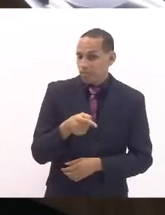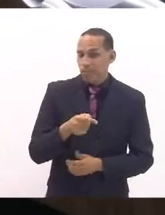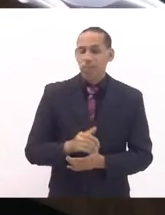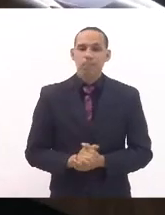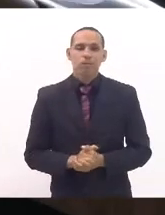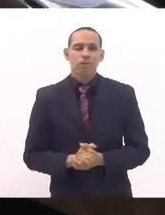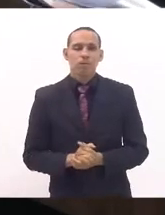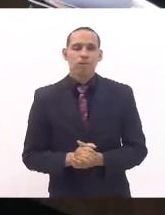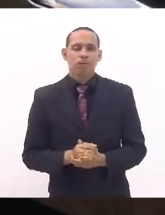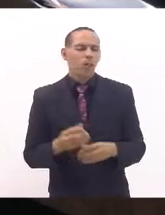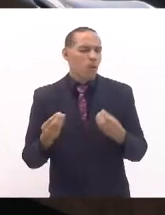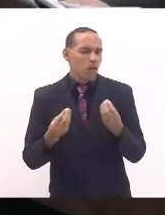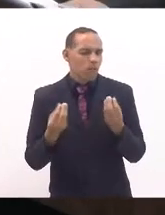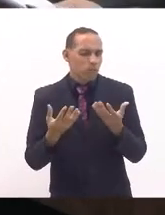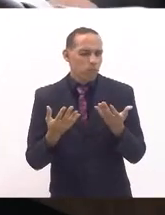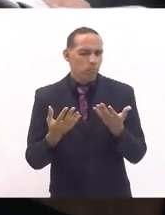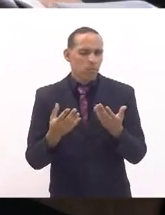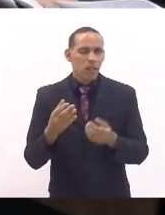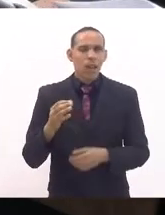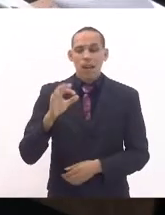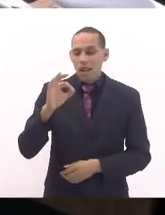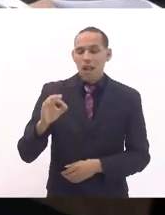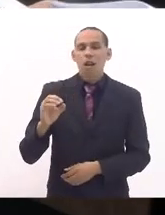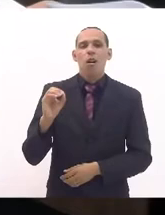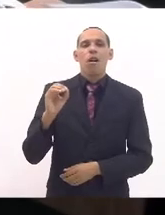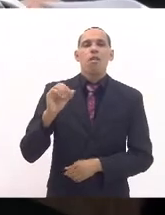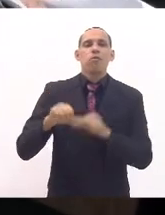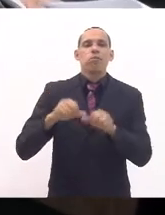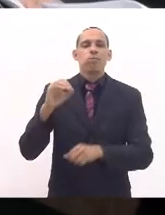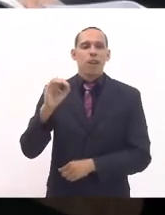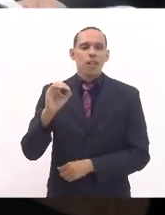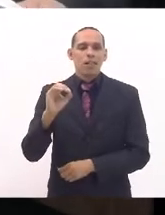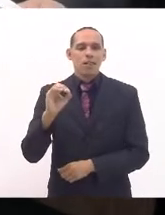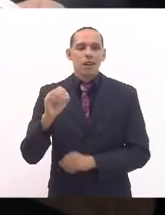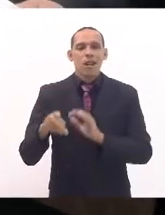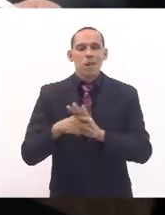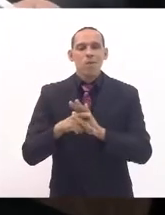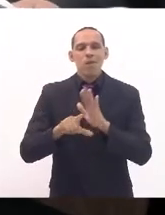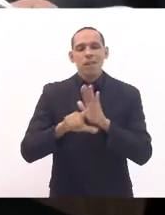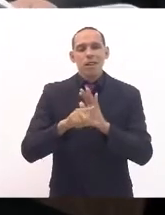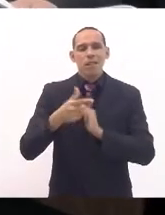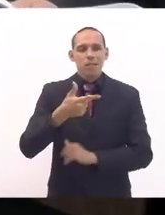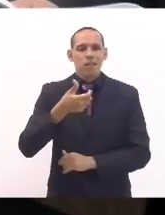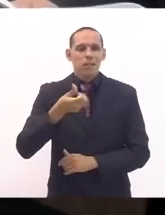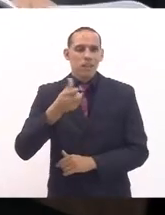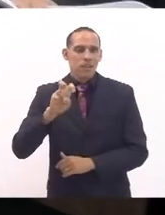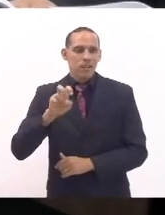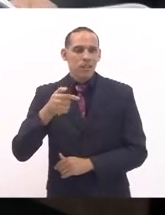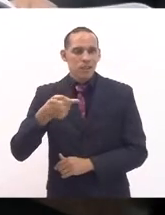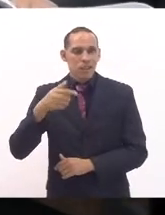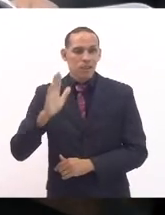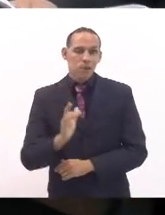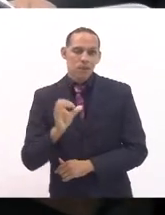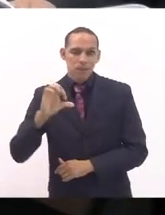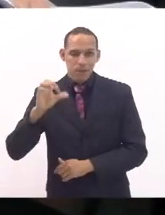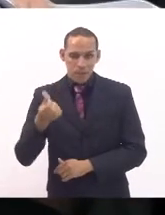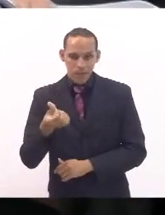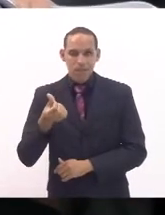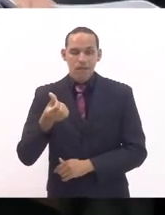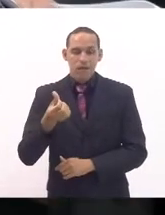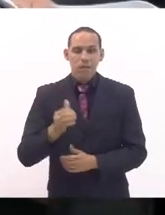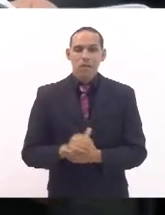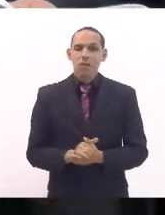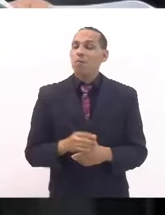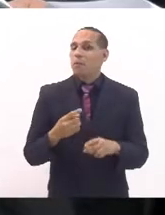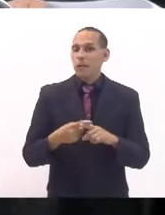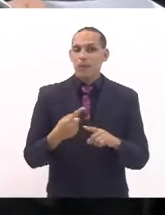vírgula, no sentido de zerar a alíquota do imposto que trata a Lei Estadual 2657-96. Porque...